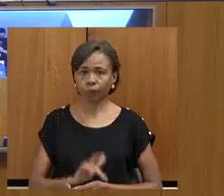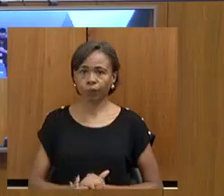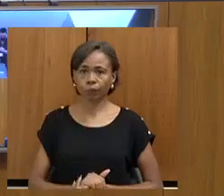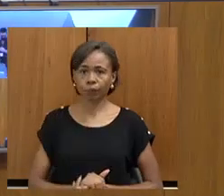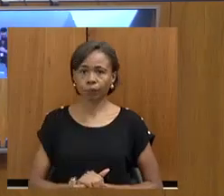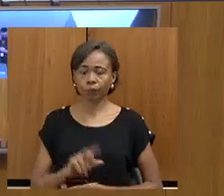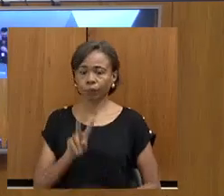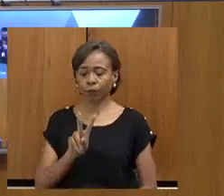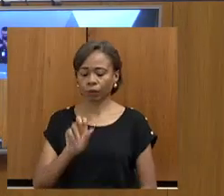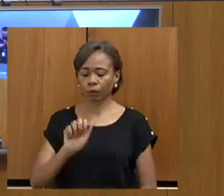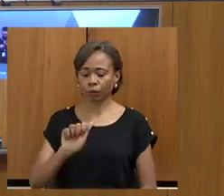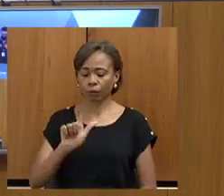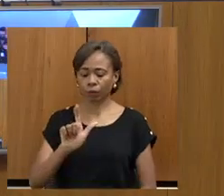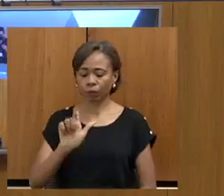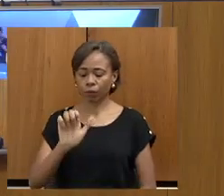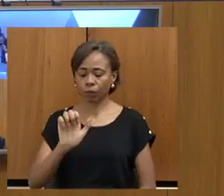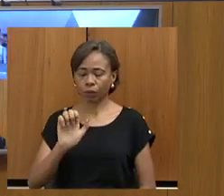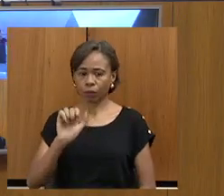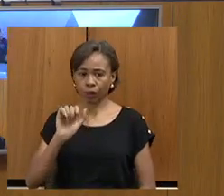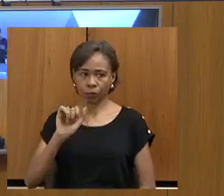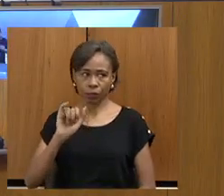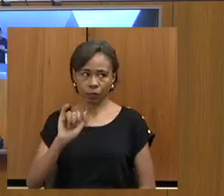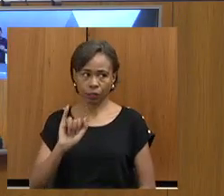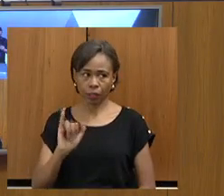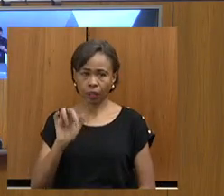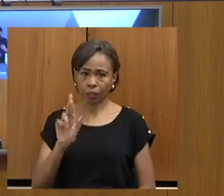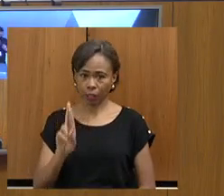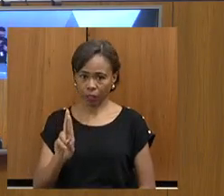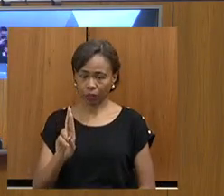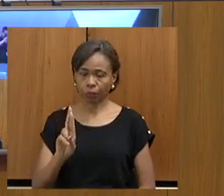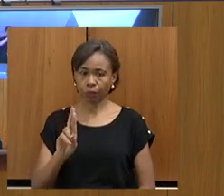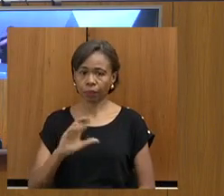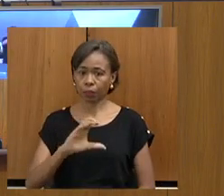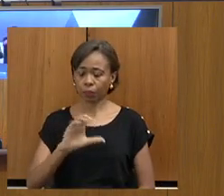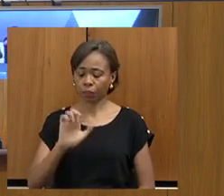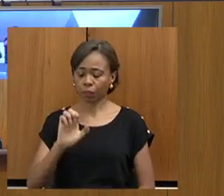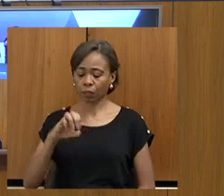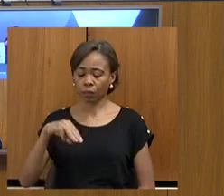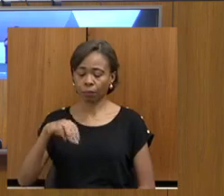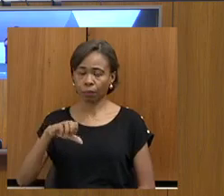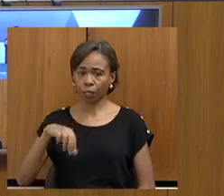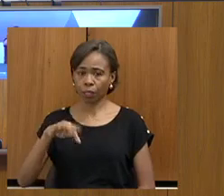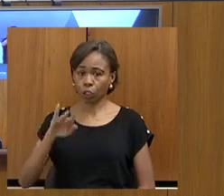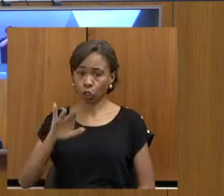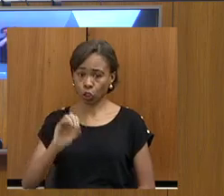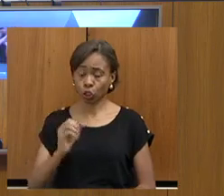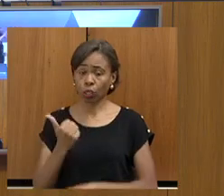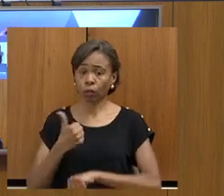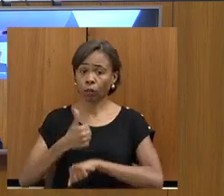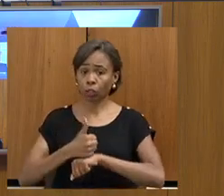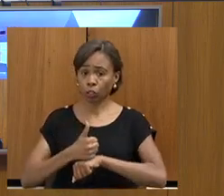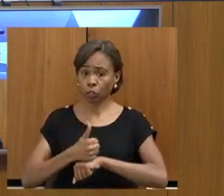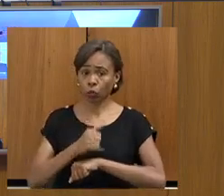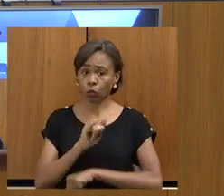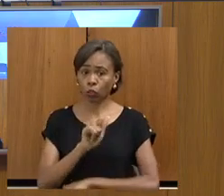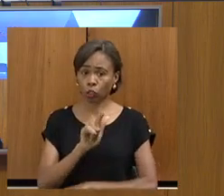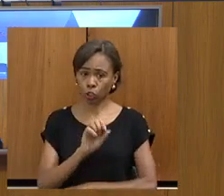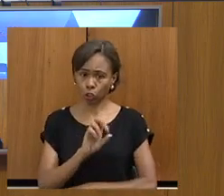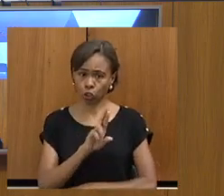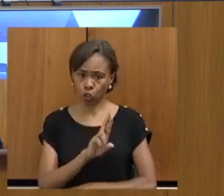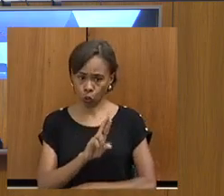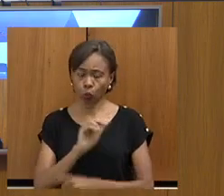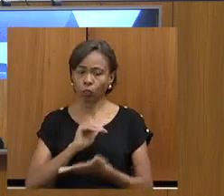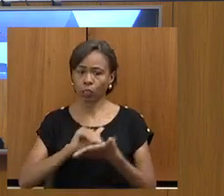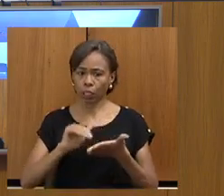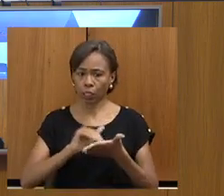Valdeir Clementino Barbosa, que, neste ato, representa o Igor de Alvarenga, secretário